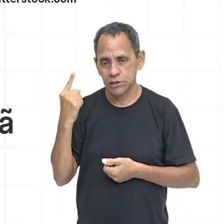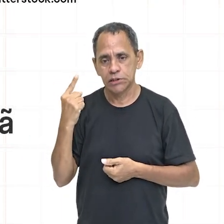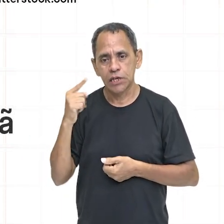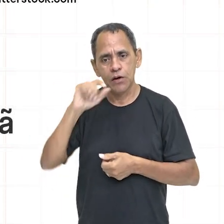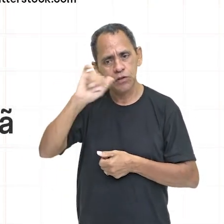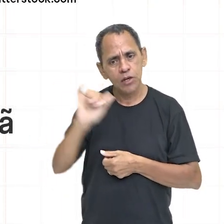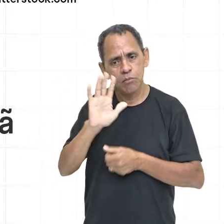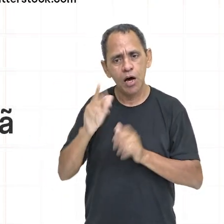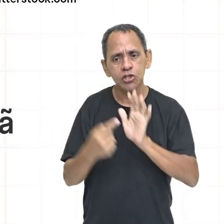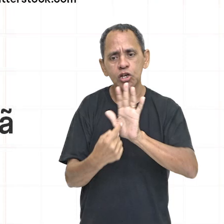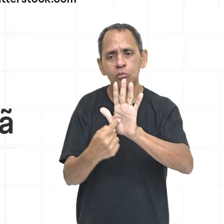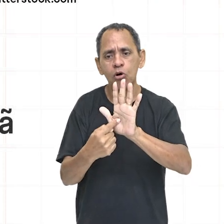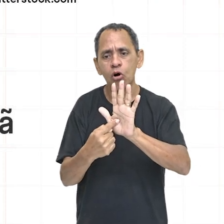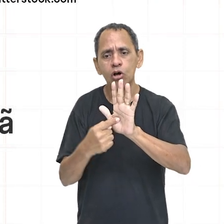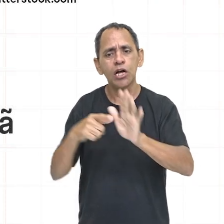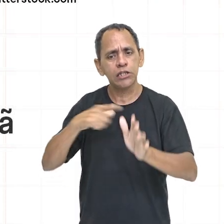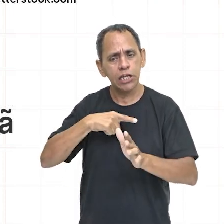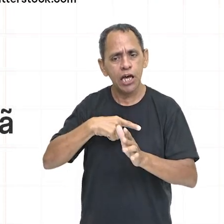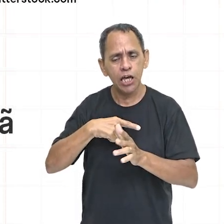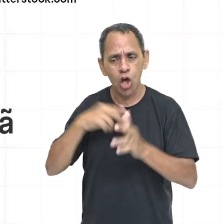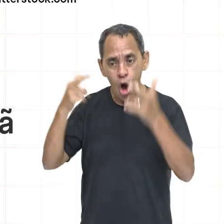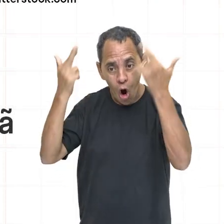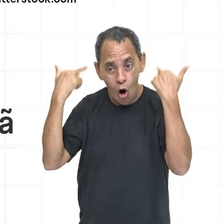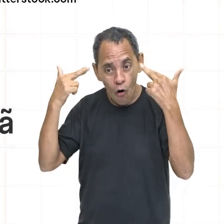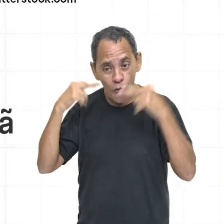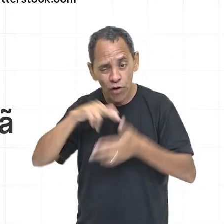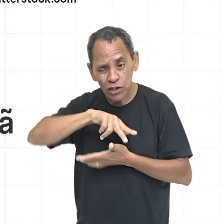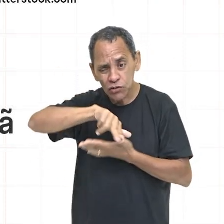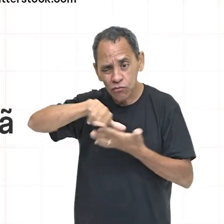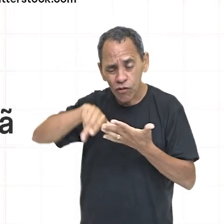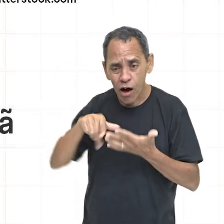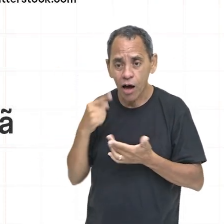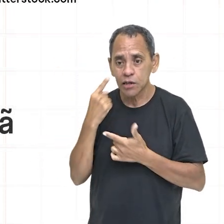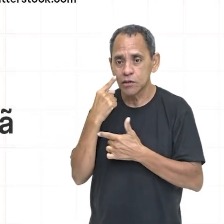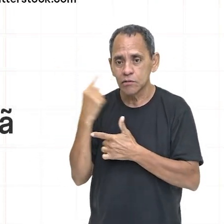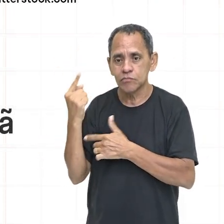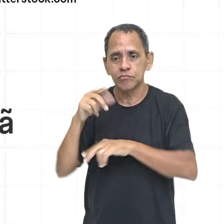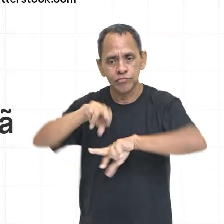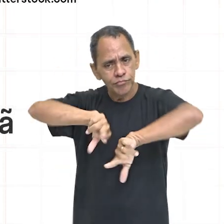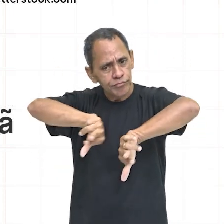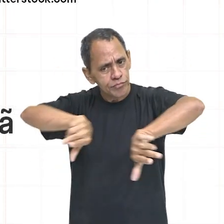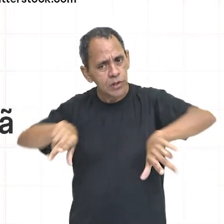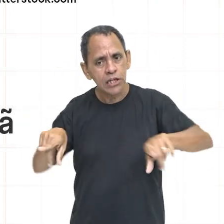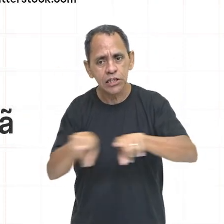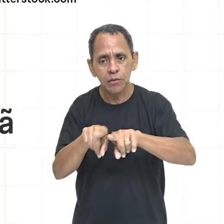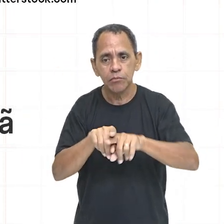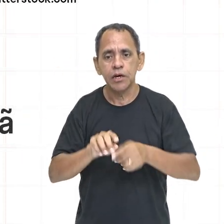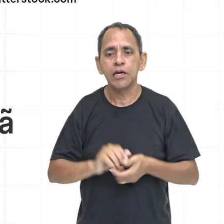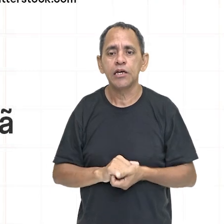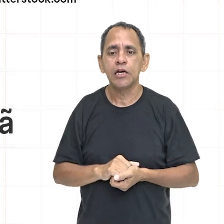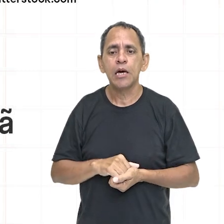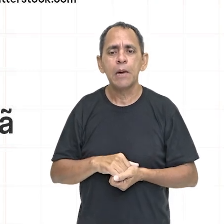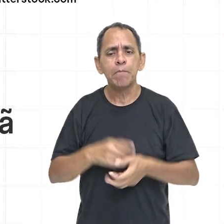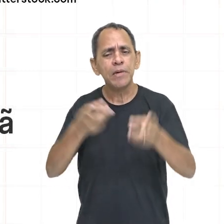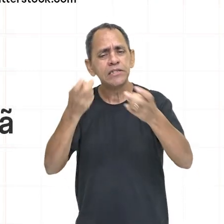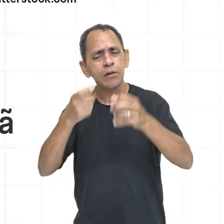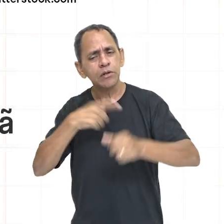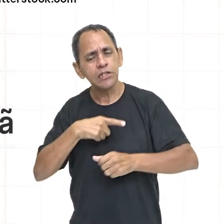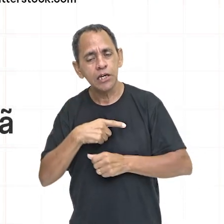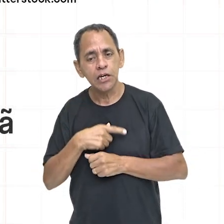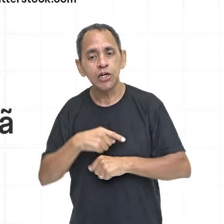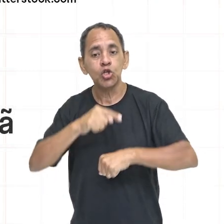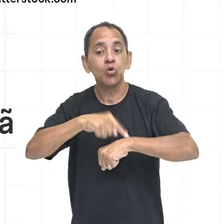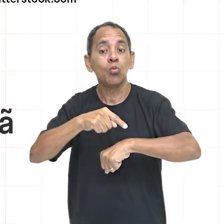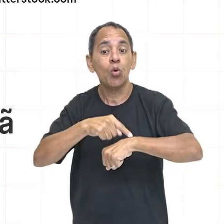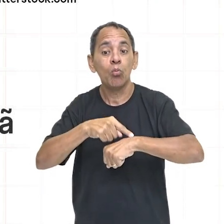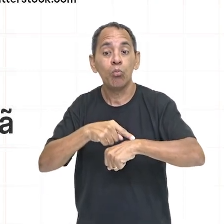nós temos várias ovelhas e elas já estão ali quase na hora da tosa, né? Quase no momento propício à